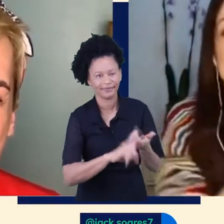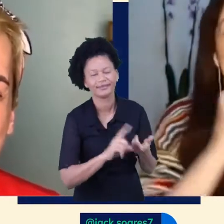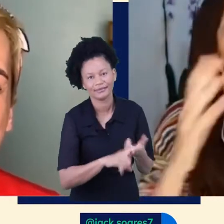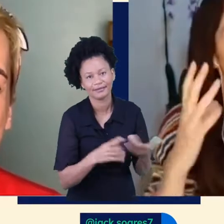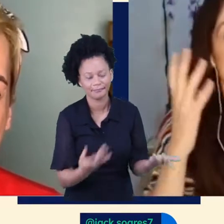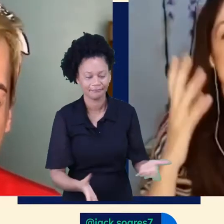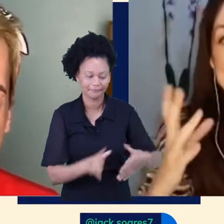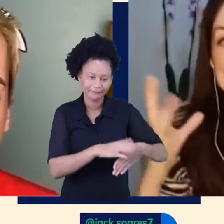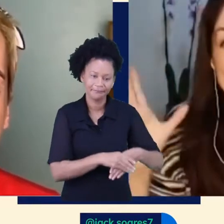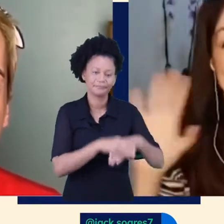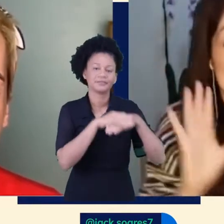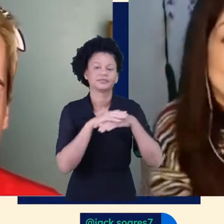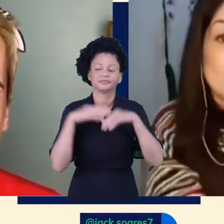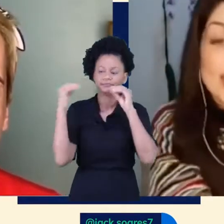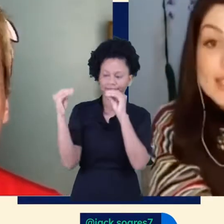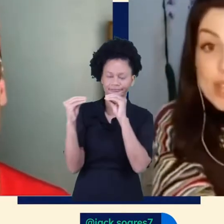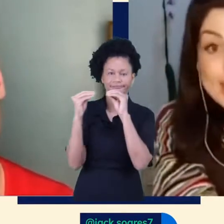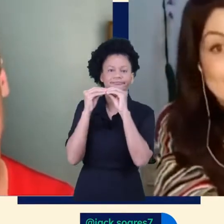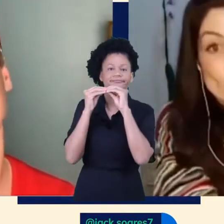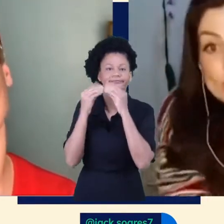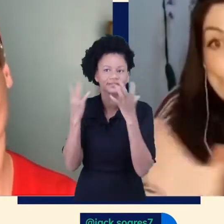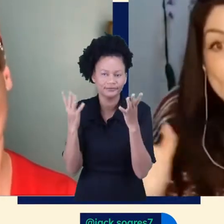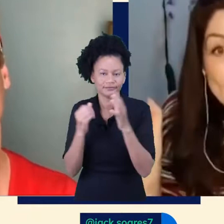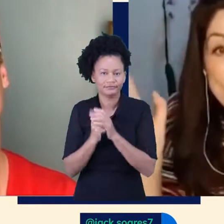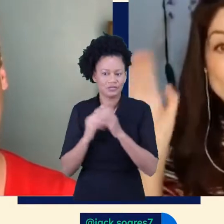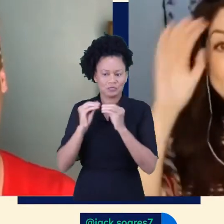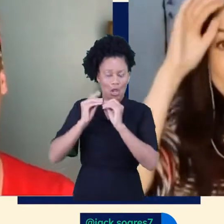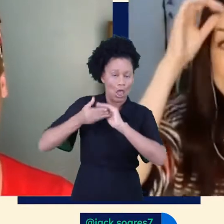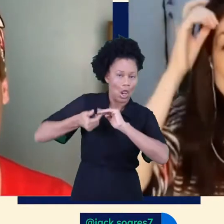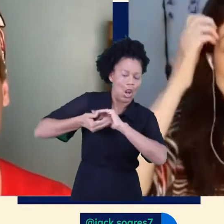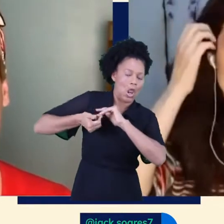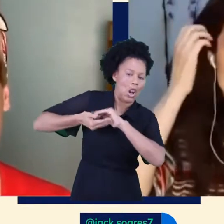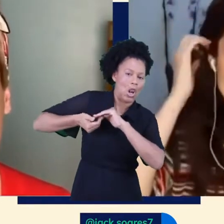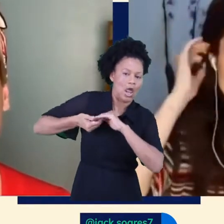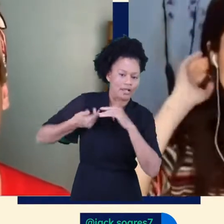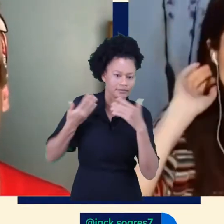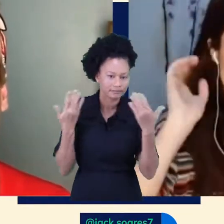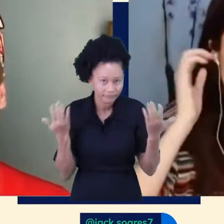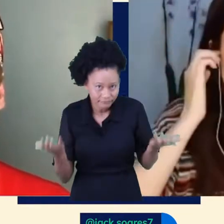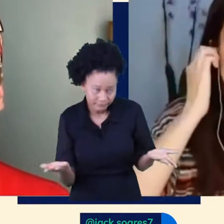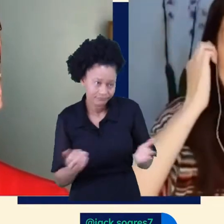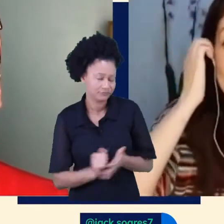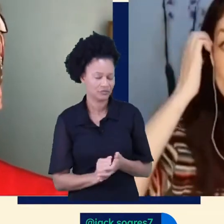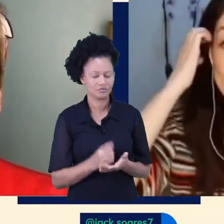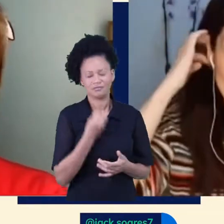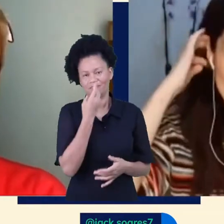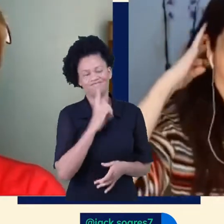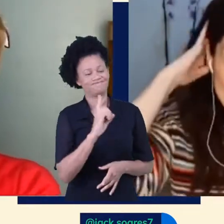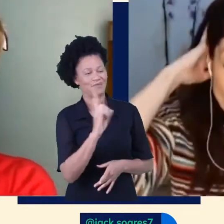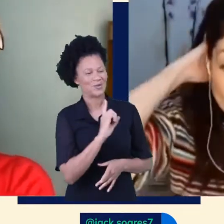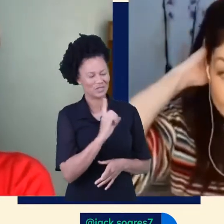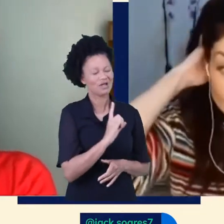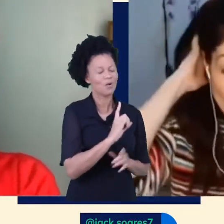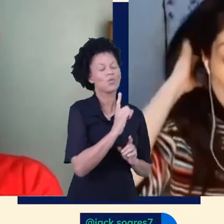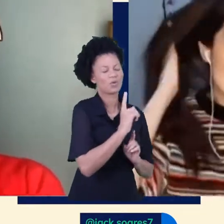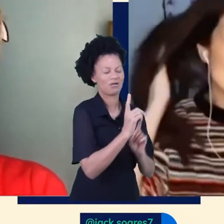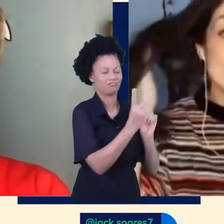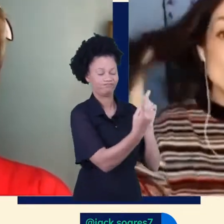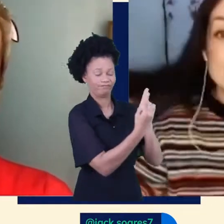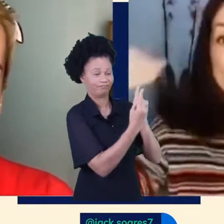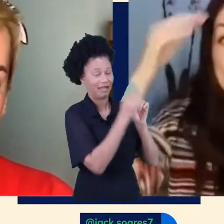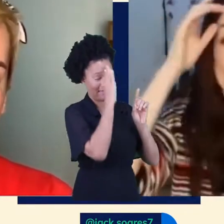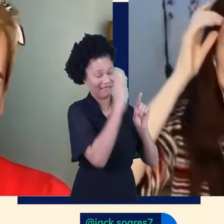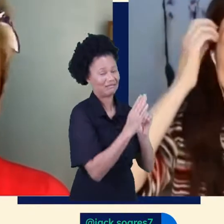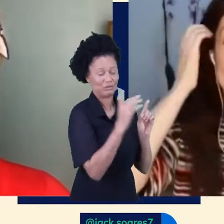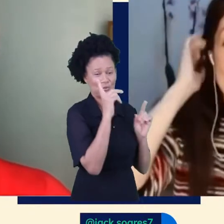que não é tipo beijo de língua, porque nem casal heterossexual é legal ficar se beijando assim, né? Porque é um ato